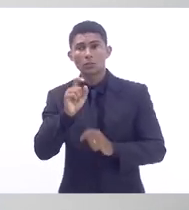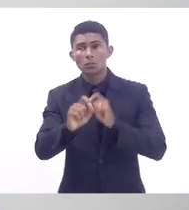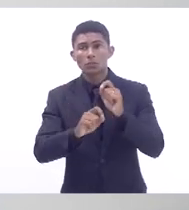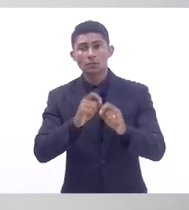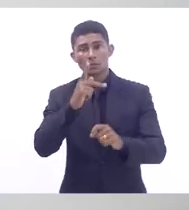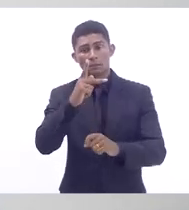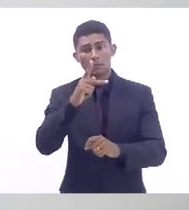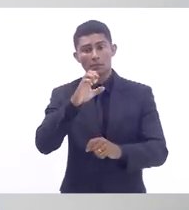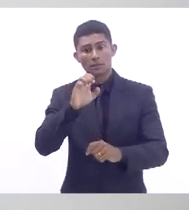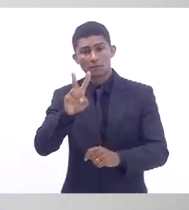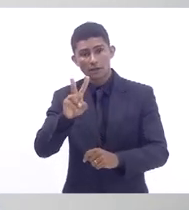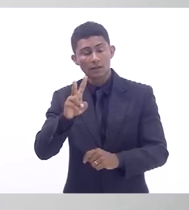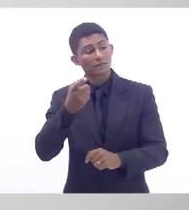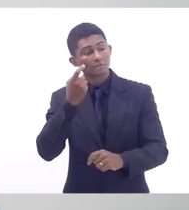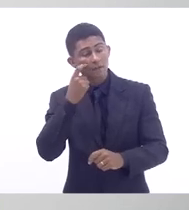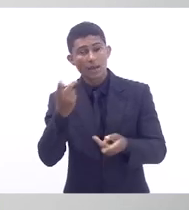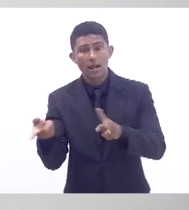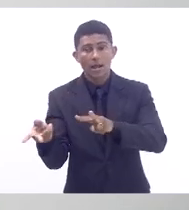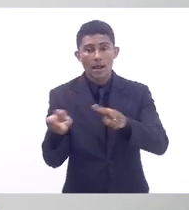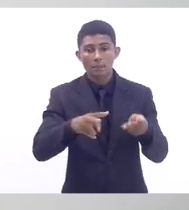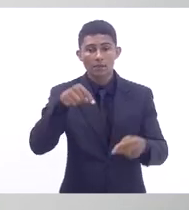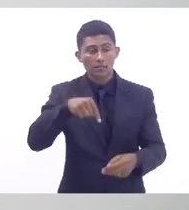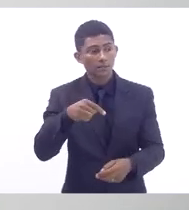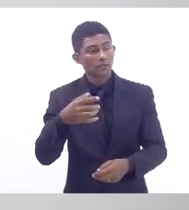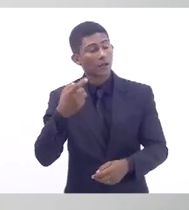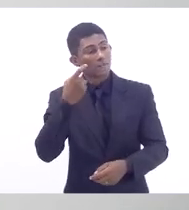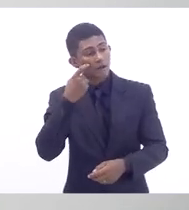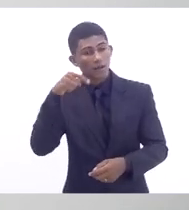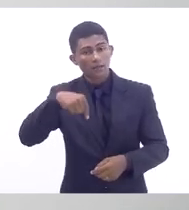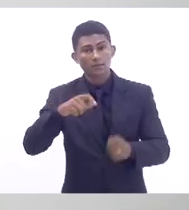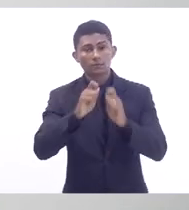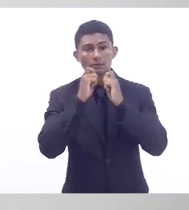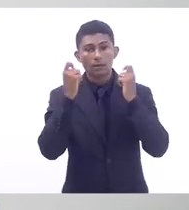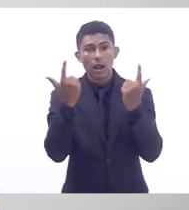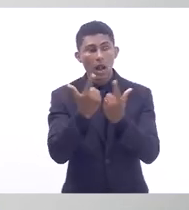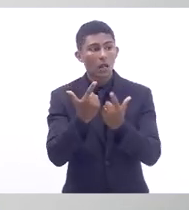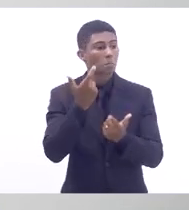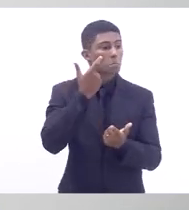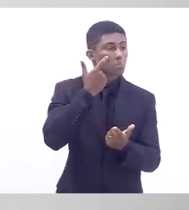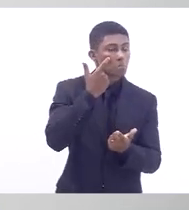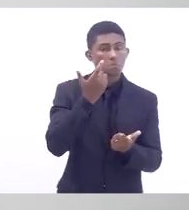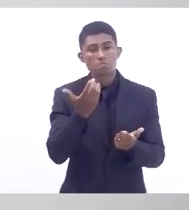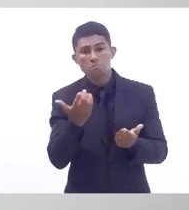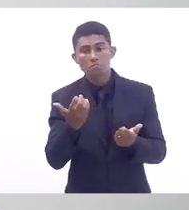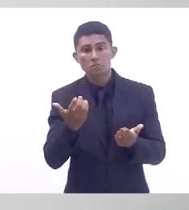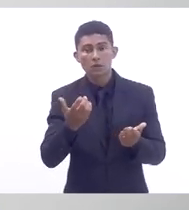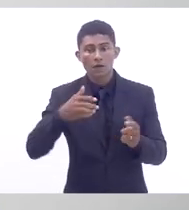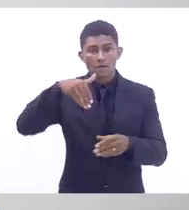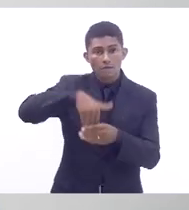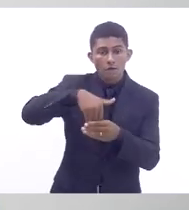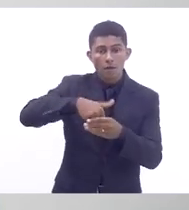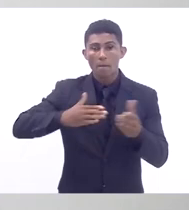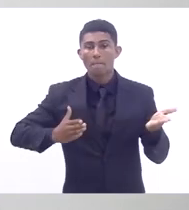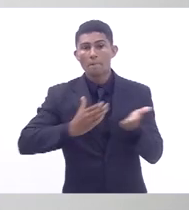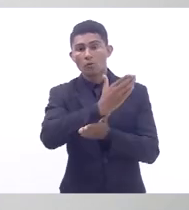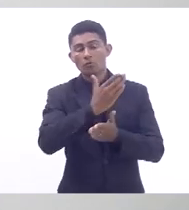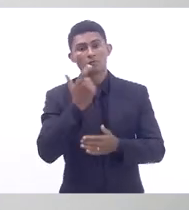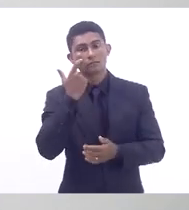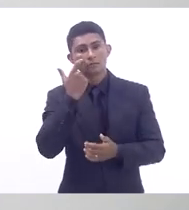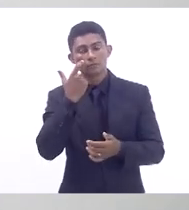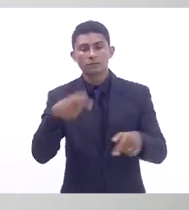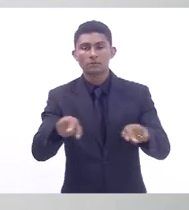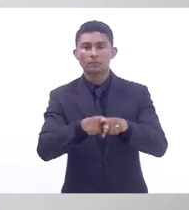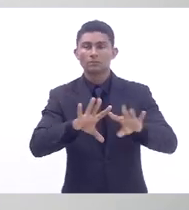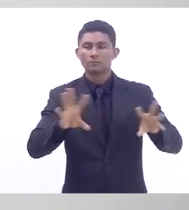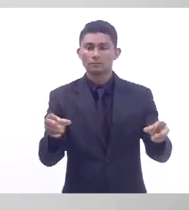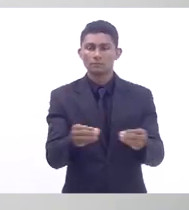do perceber que se já encaminhado aqui para casa para poder ser votada termina